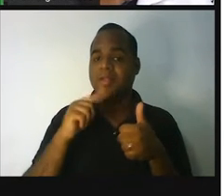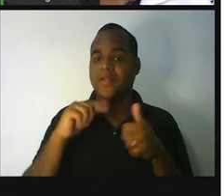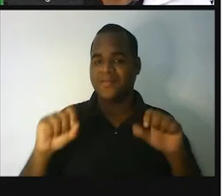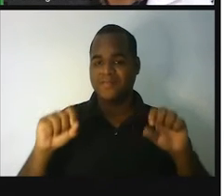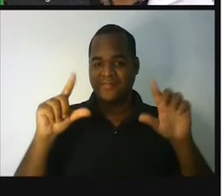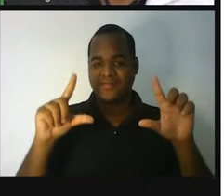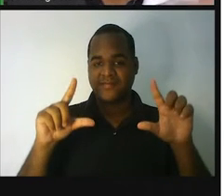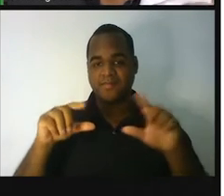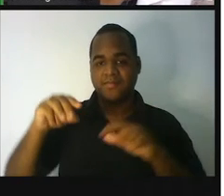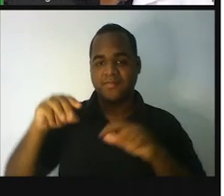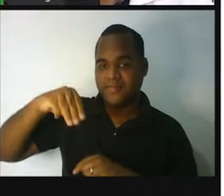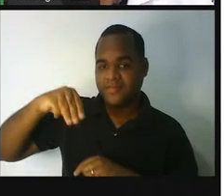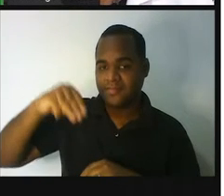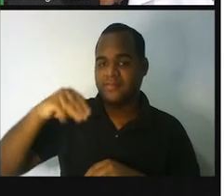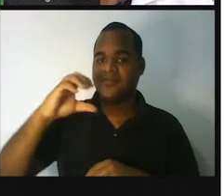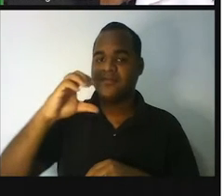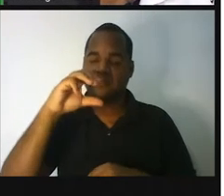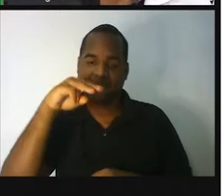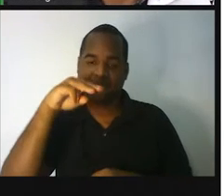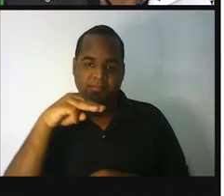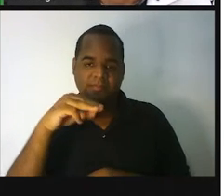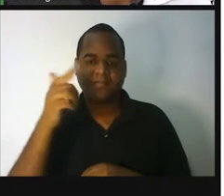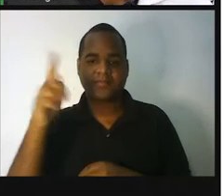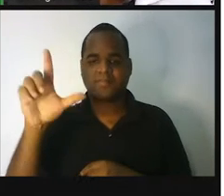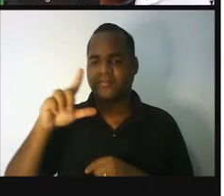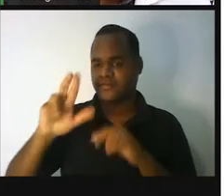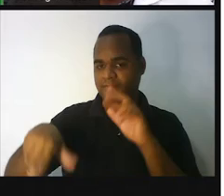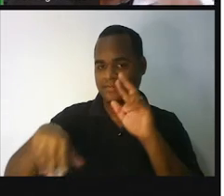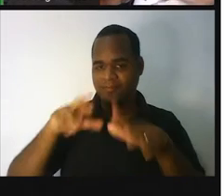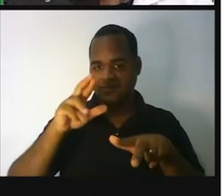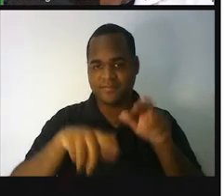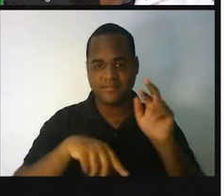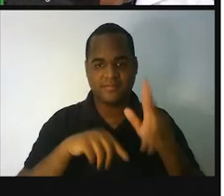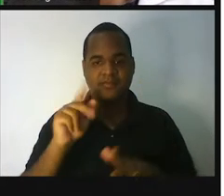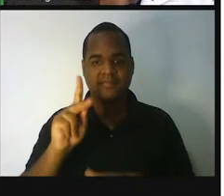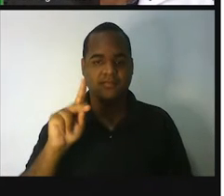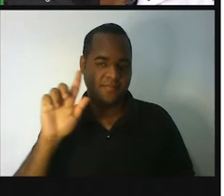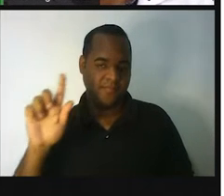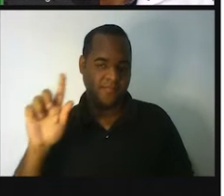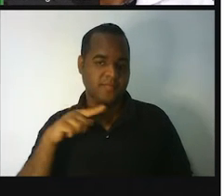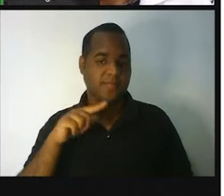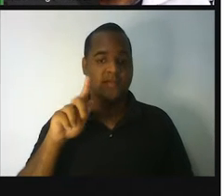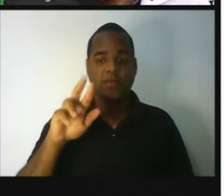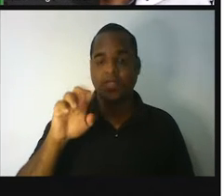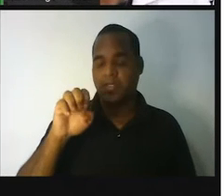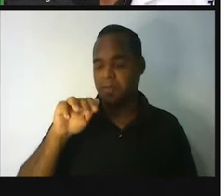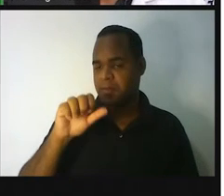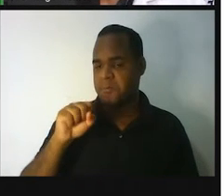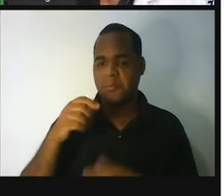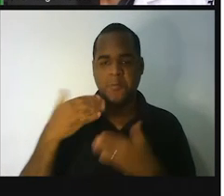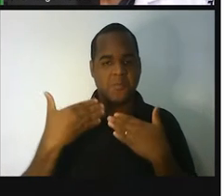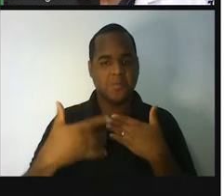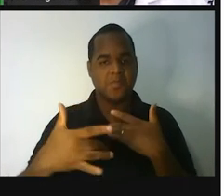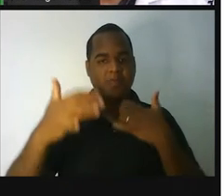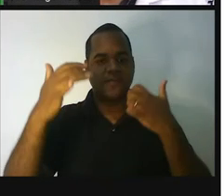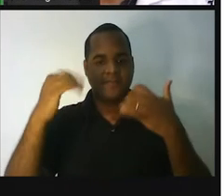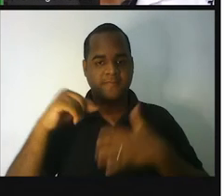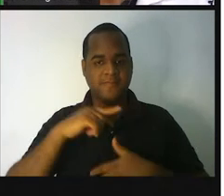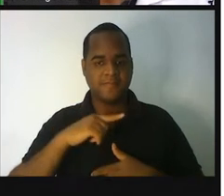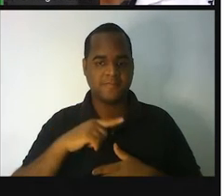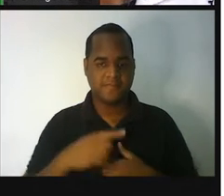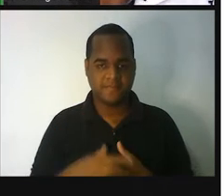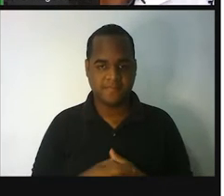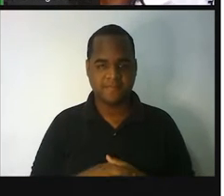se era um metro ou serviço químico serve metros era o programa o programa e assim bom